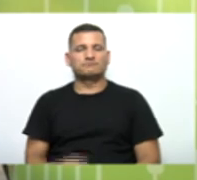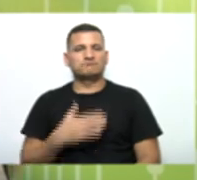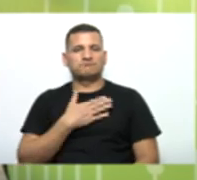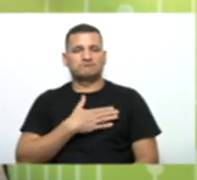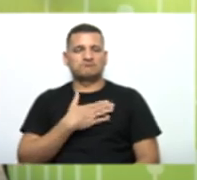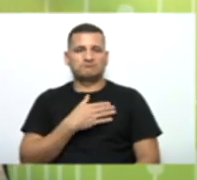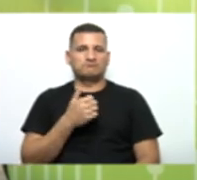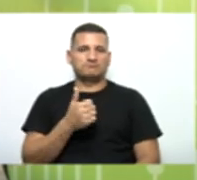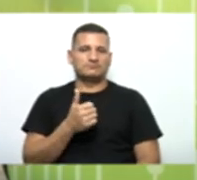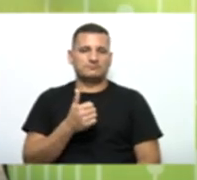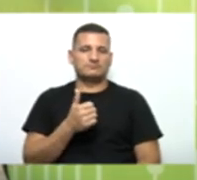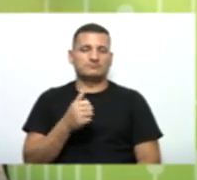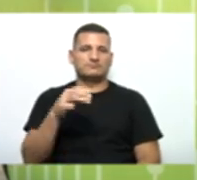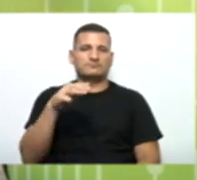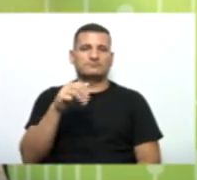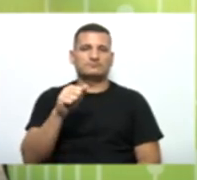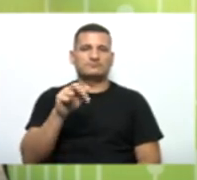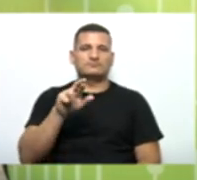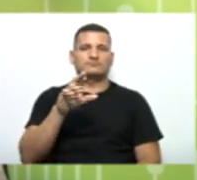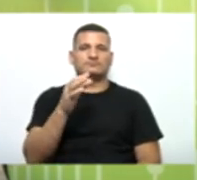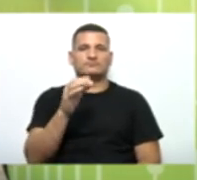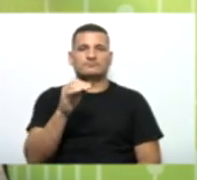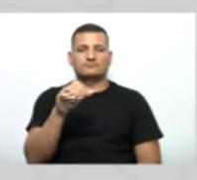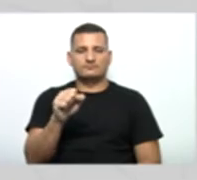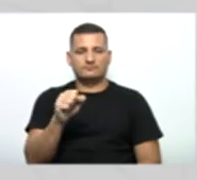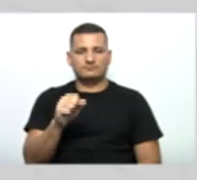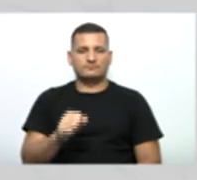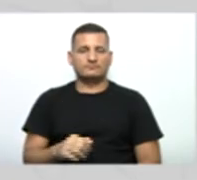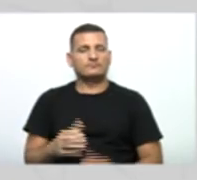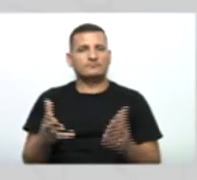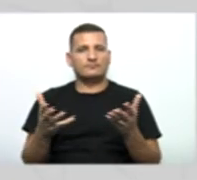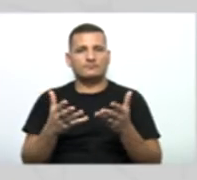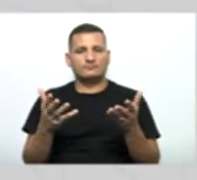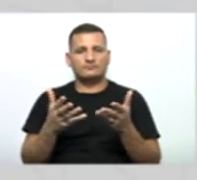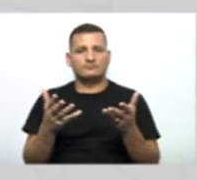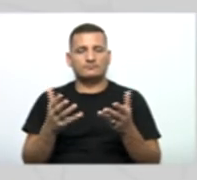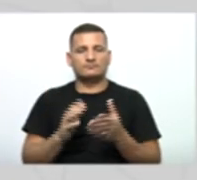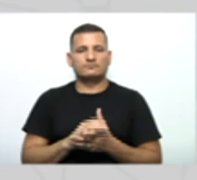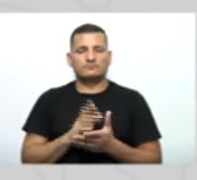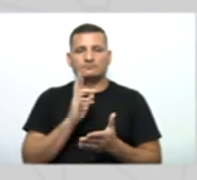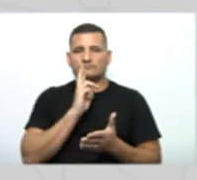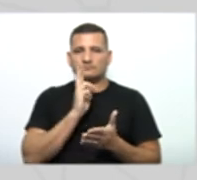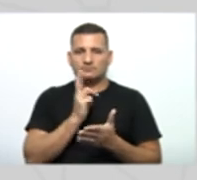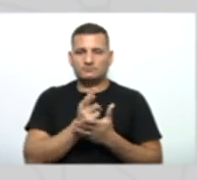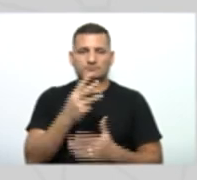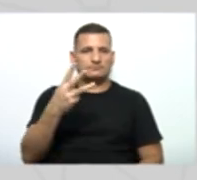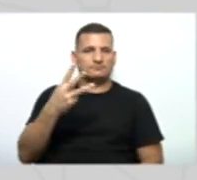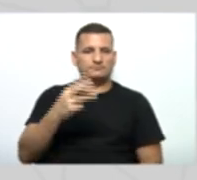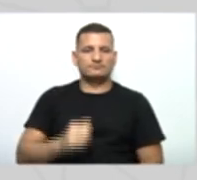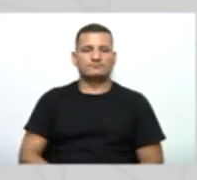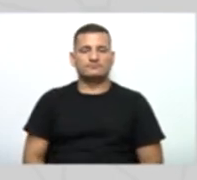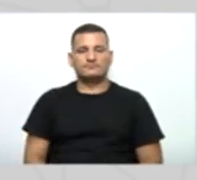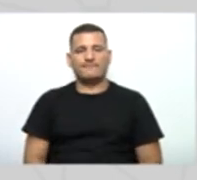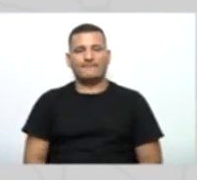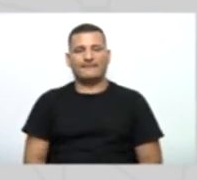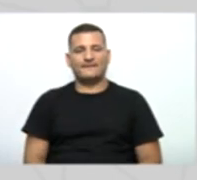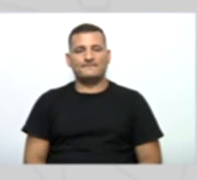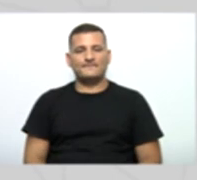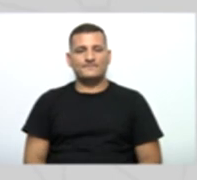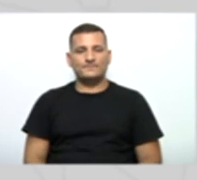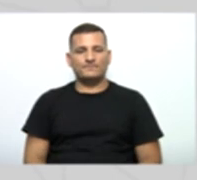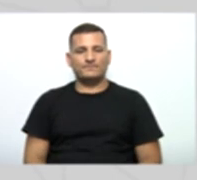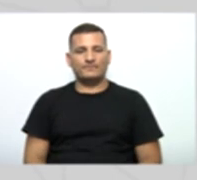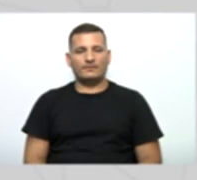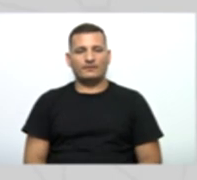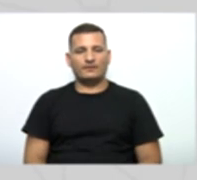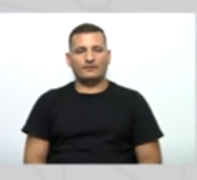participação aí, viu? Marcos Vinícius. Vamos passar agora aqui para a resolução da questão 3. Olha lá a nossa